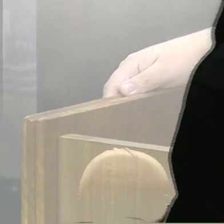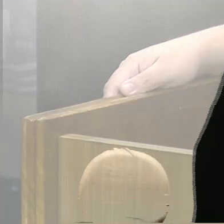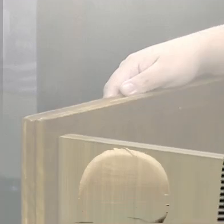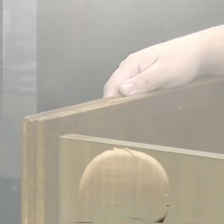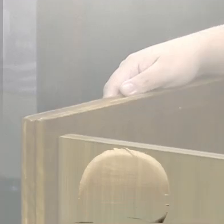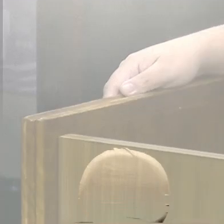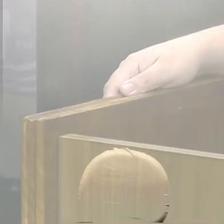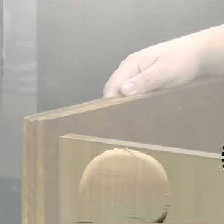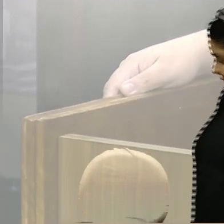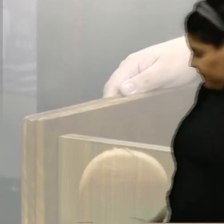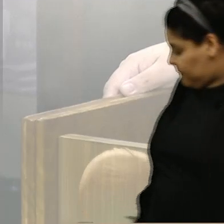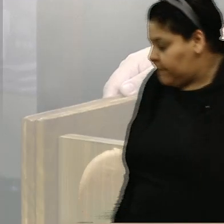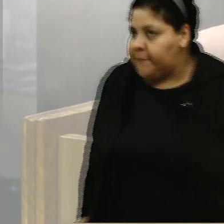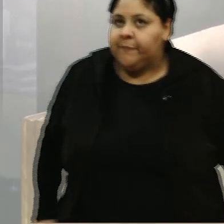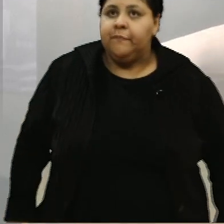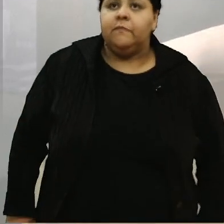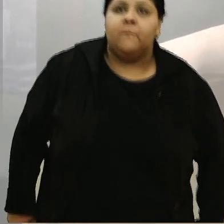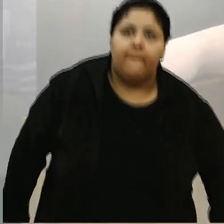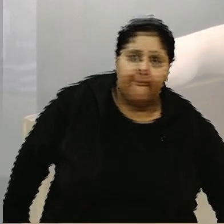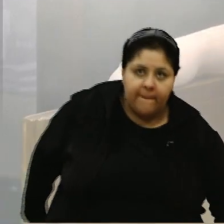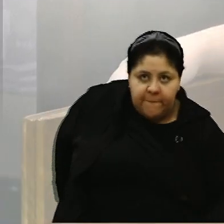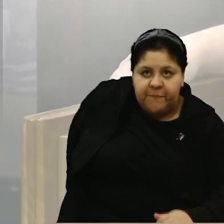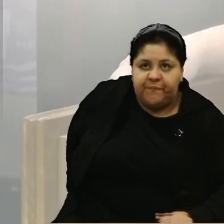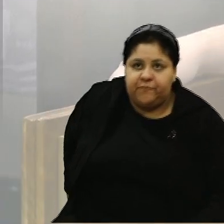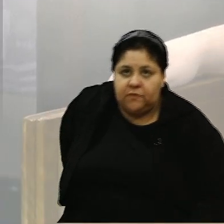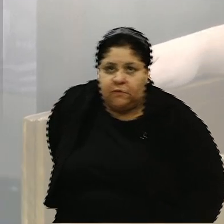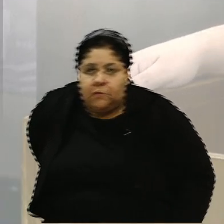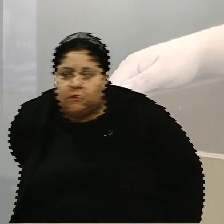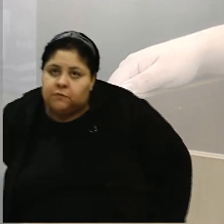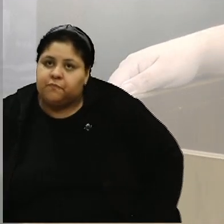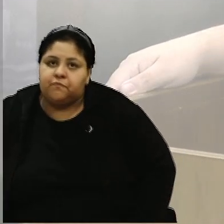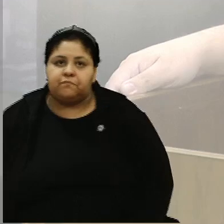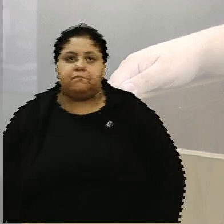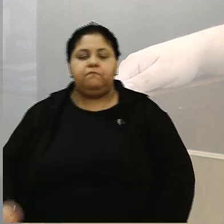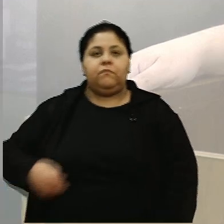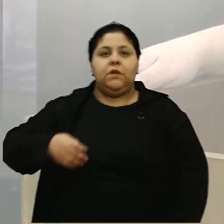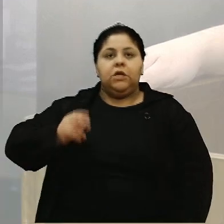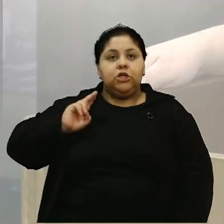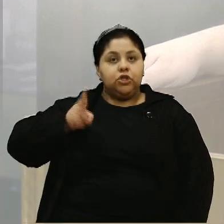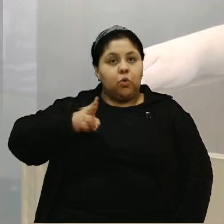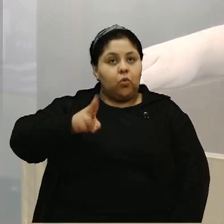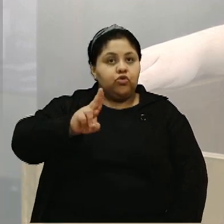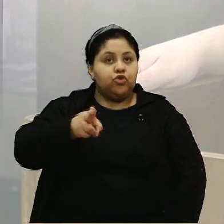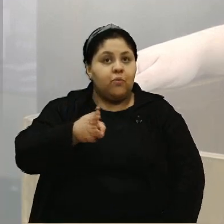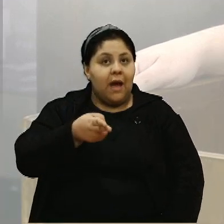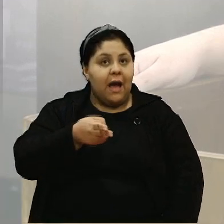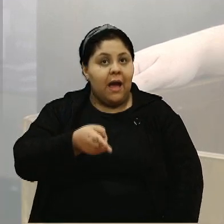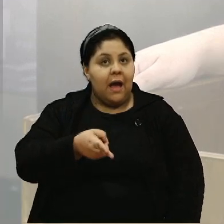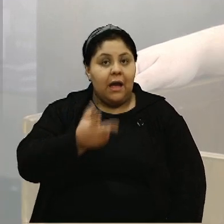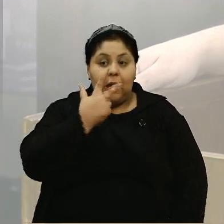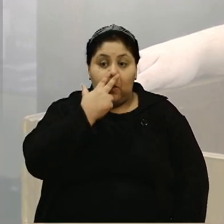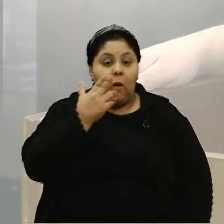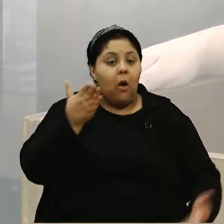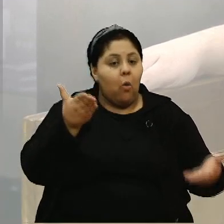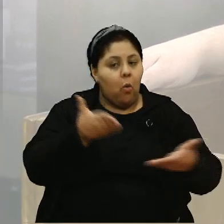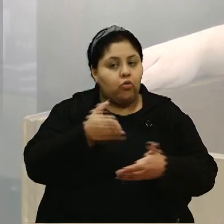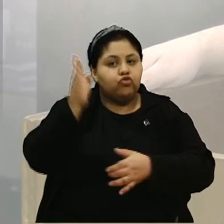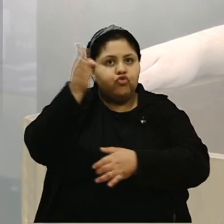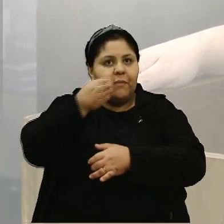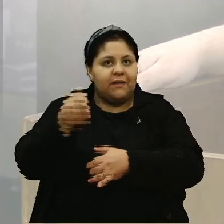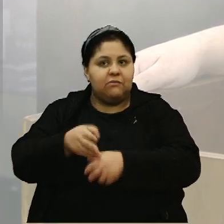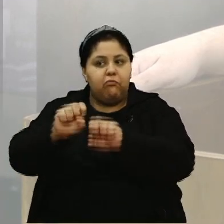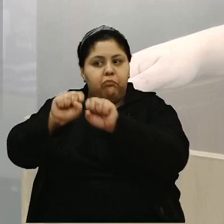assim, o Brasil vai quebrar de novo. Aumentando gastos, aumentando impostos e não